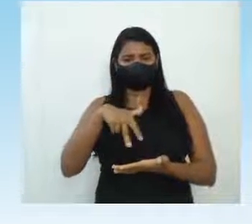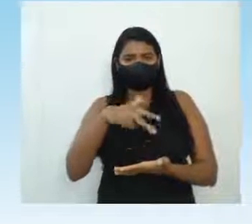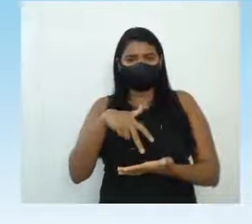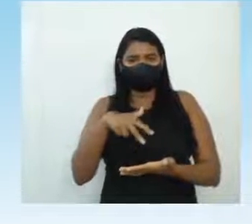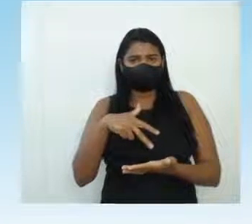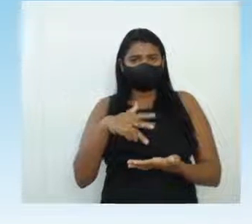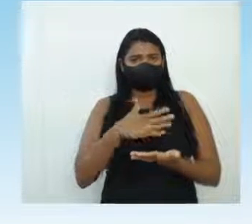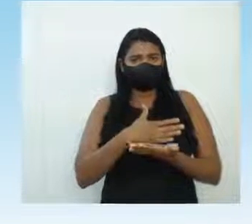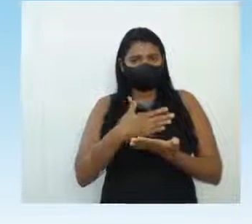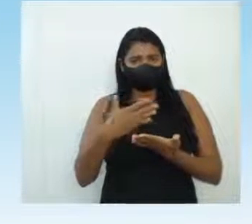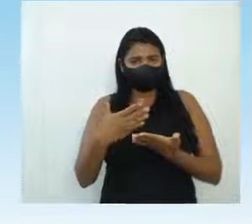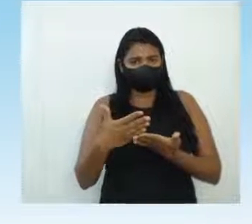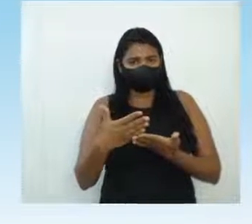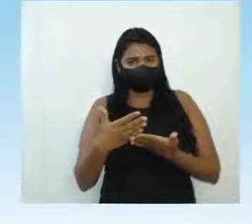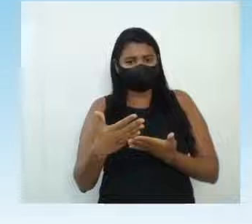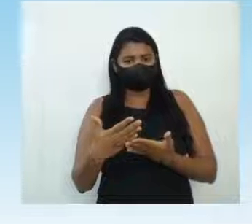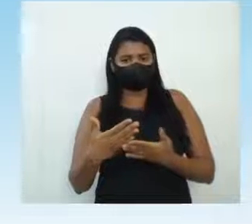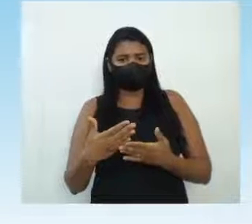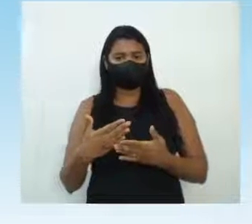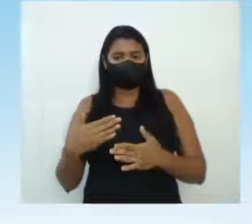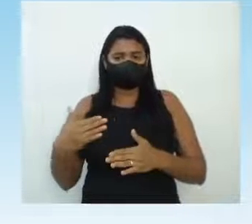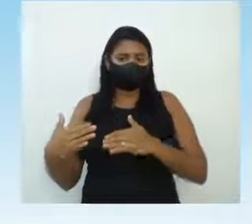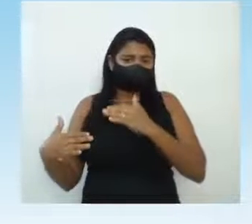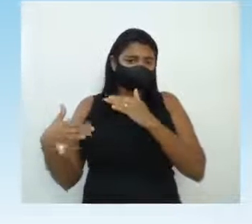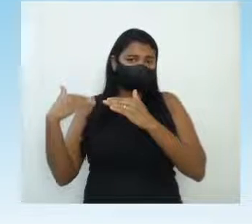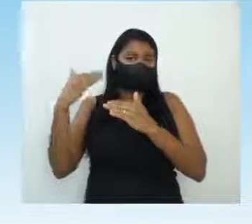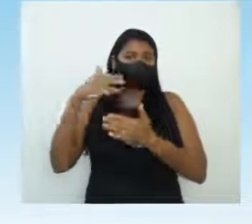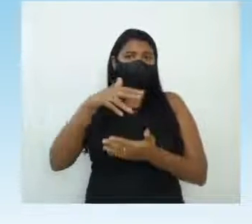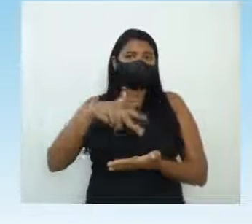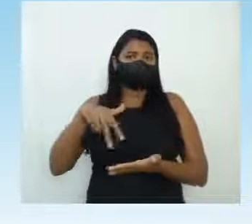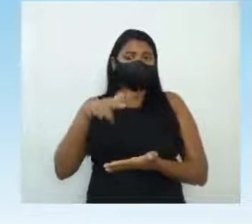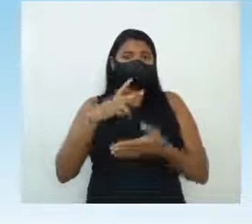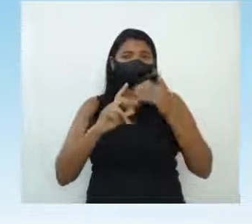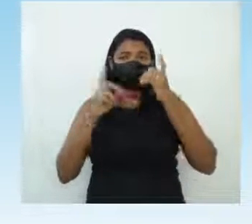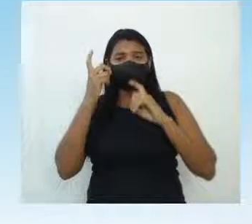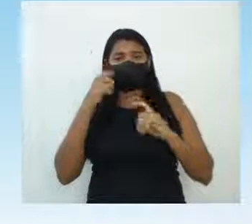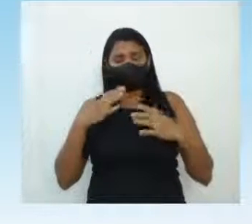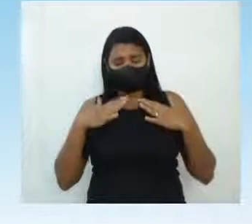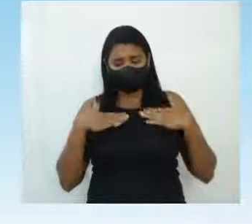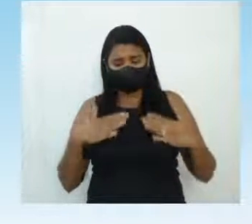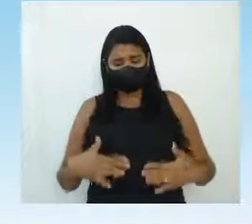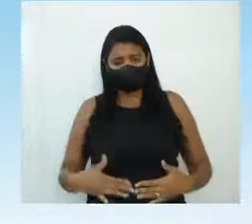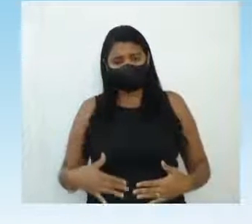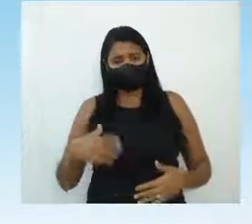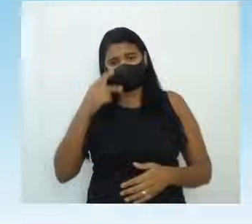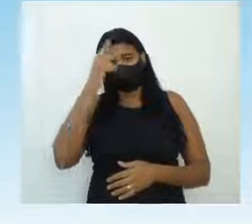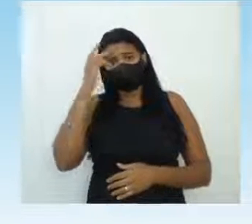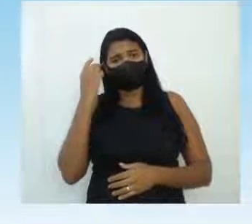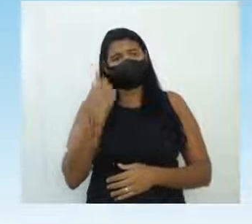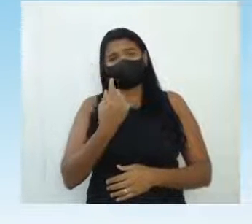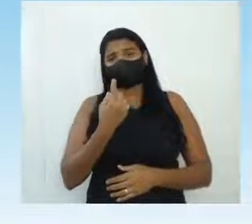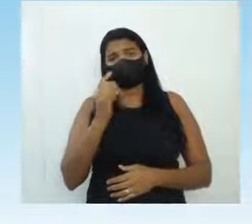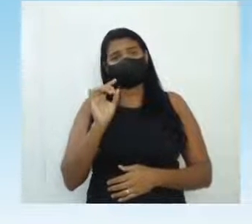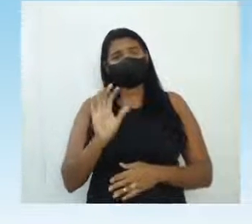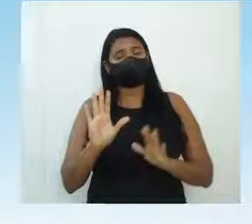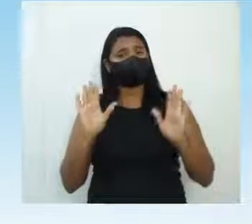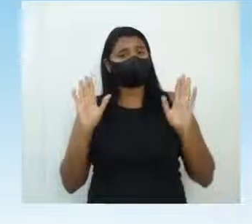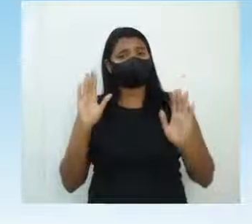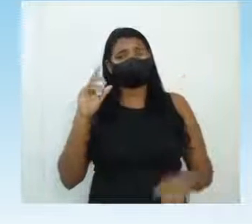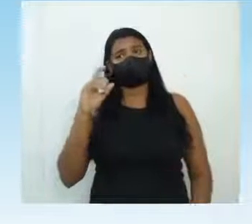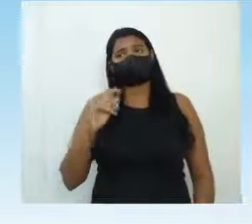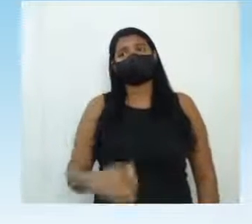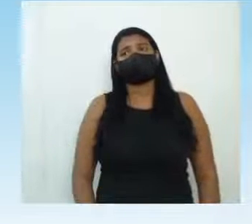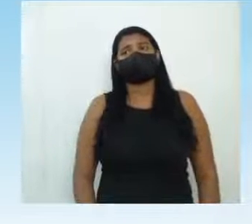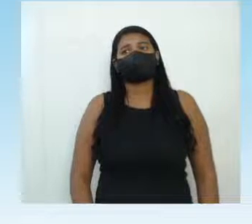dançarinos começam a se envolver, né, começam a dançar e expressar o seu corpo, a pessoa não deu uma só palavra, mas ela está